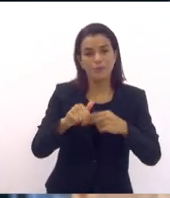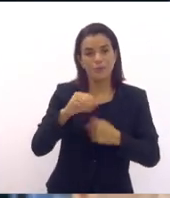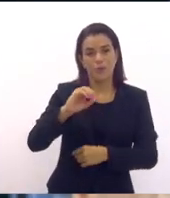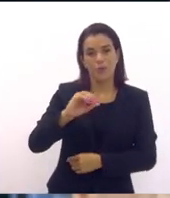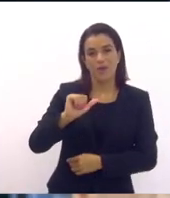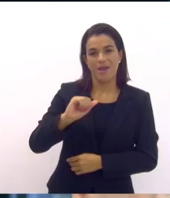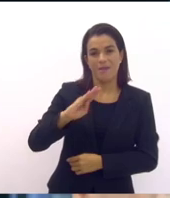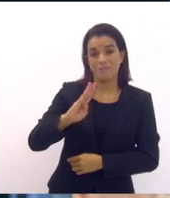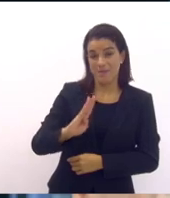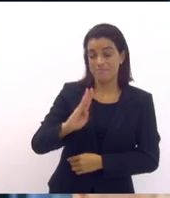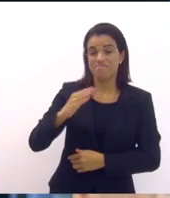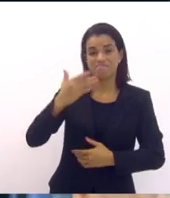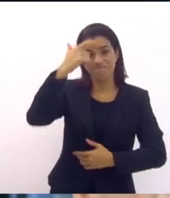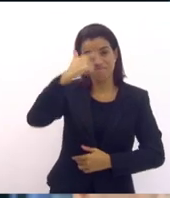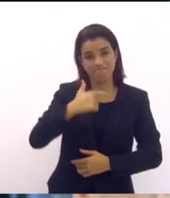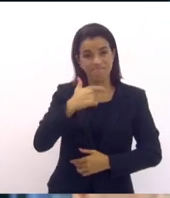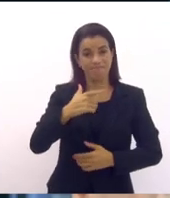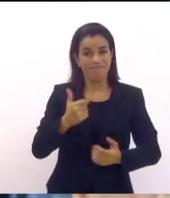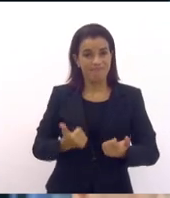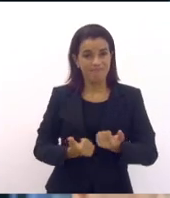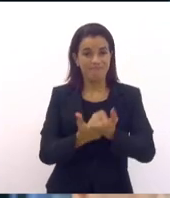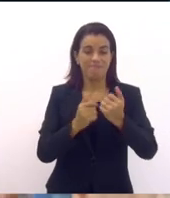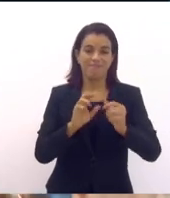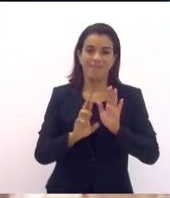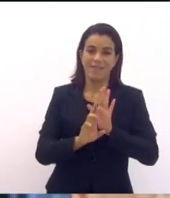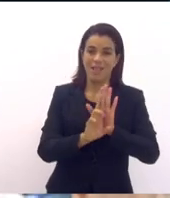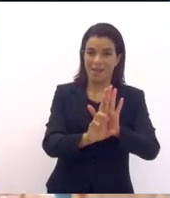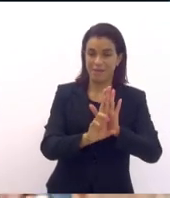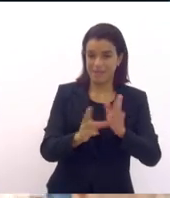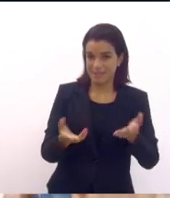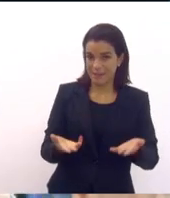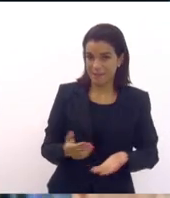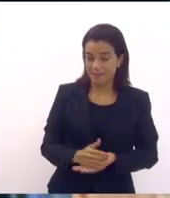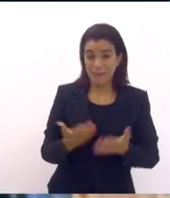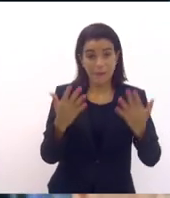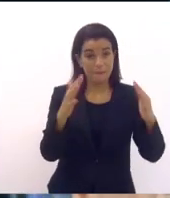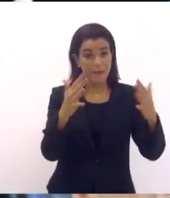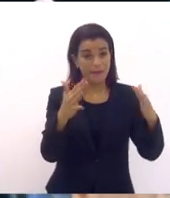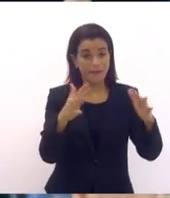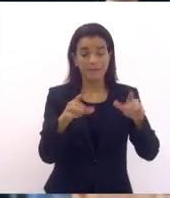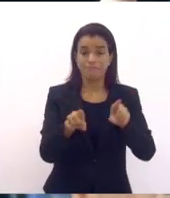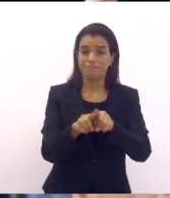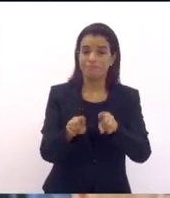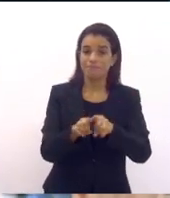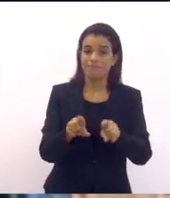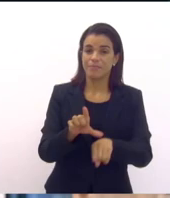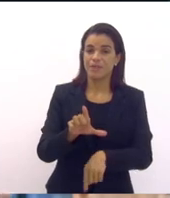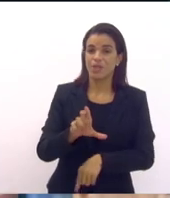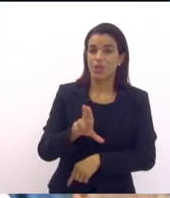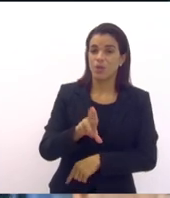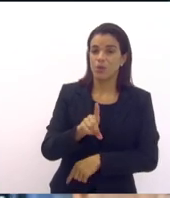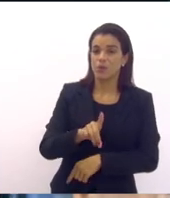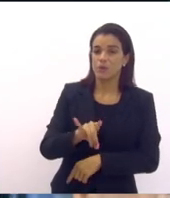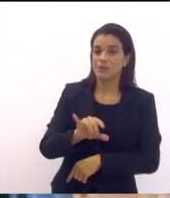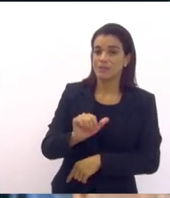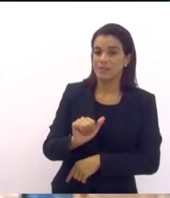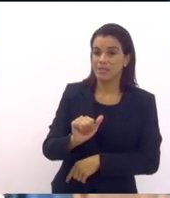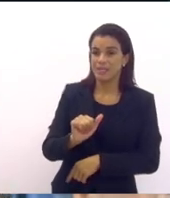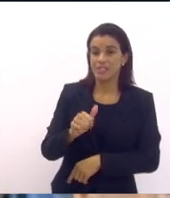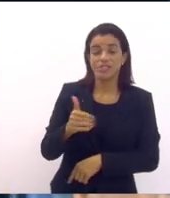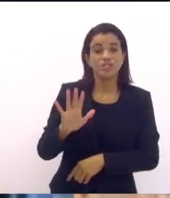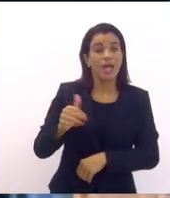para auxiliar naquilo que for possível e parabenizar luz sobretudo essa iniciativa que já é a